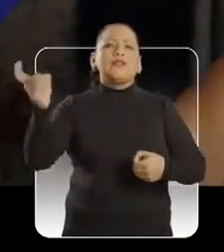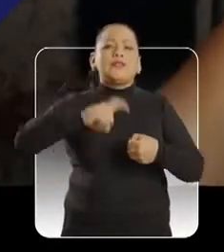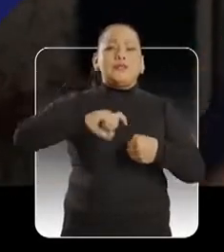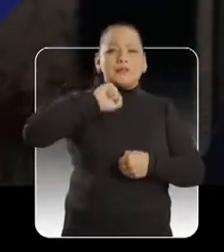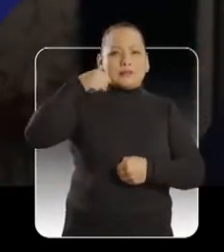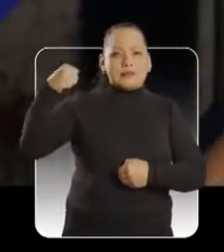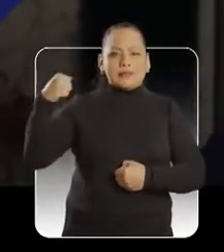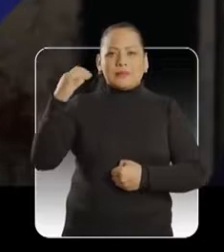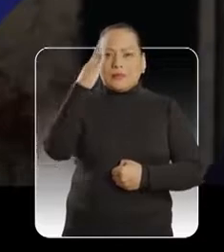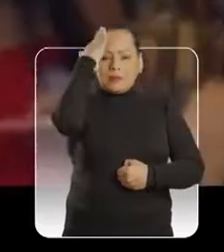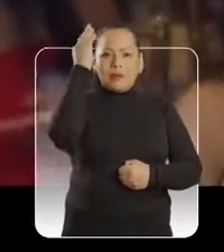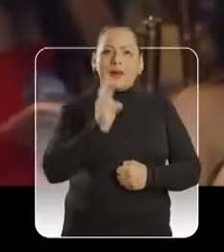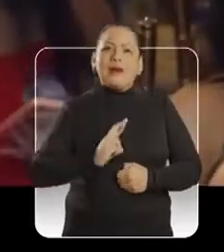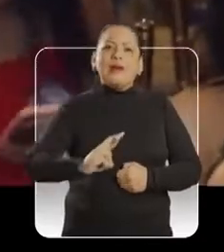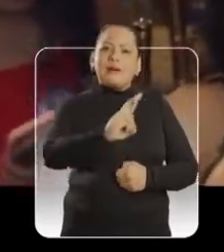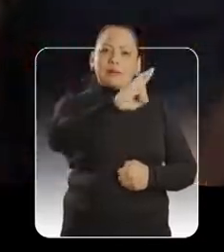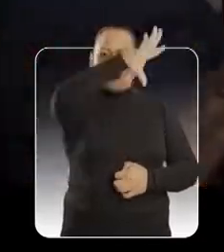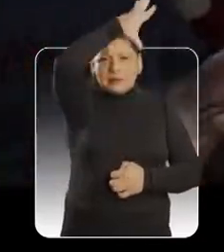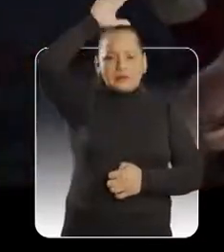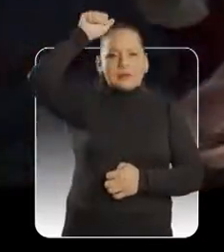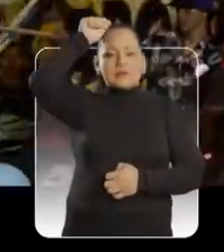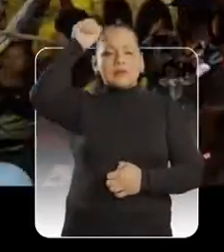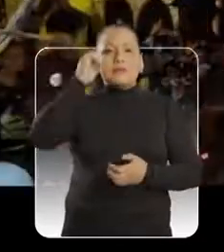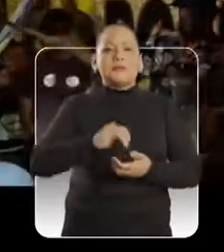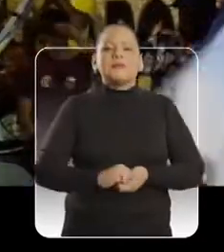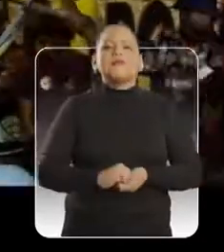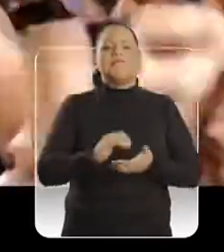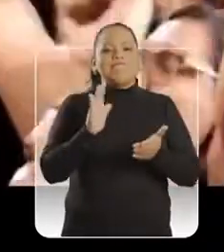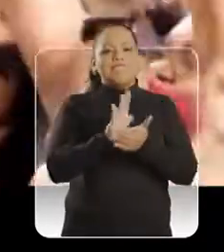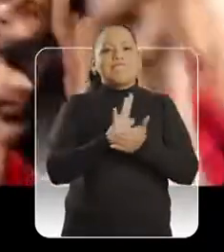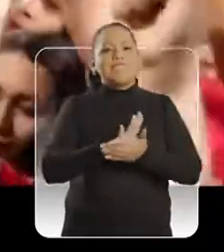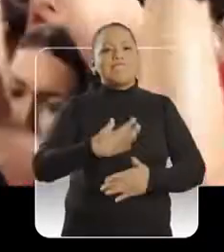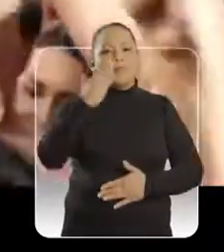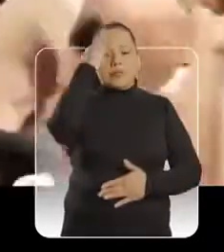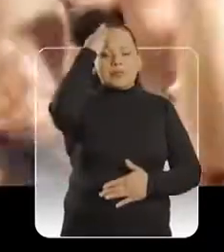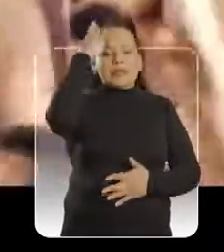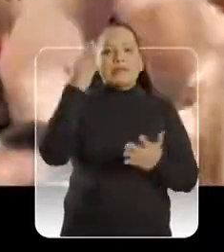queremos você de volta no Senado para nos representar.